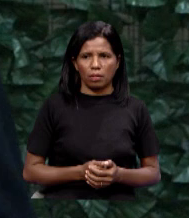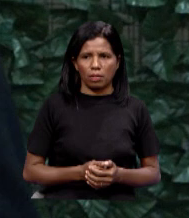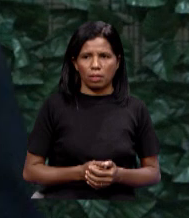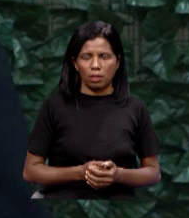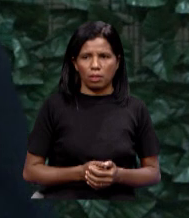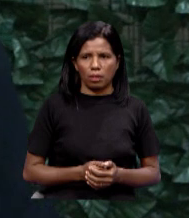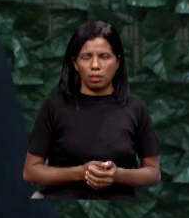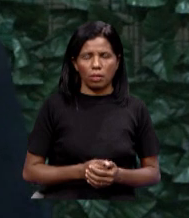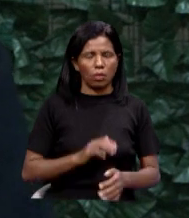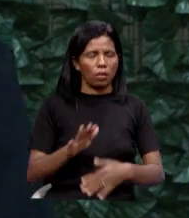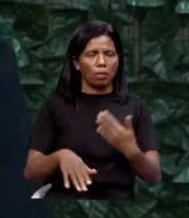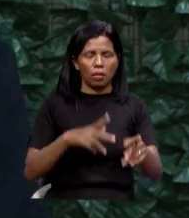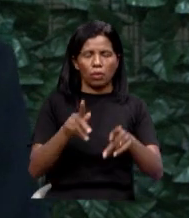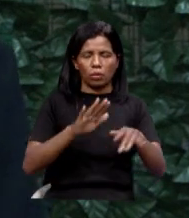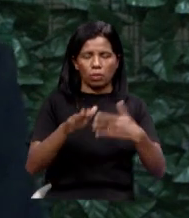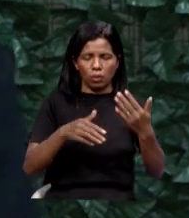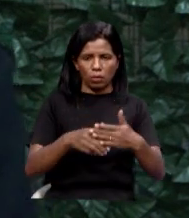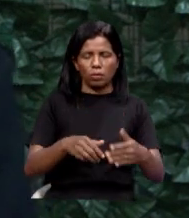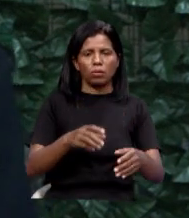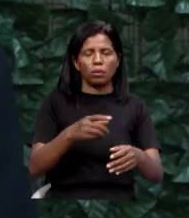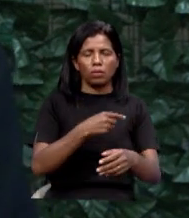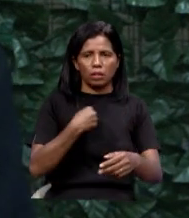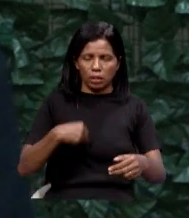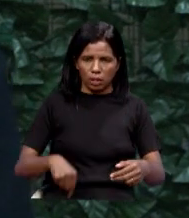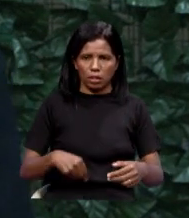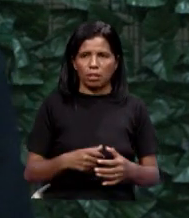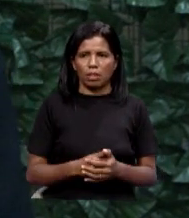semua orang china di sini ada